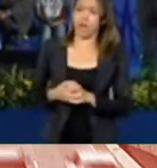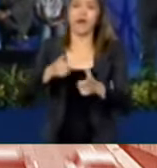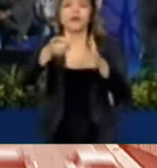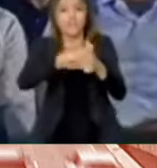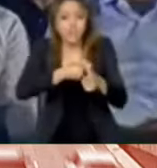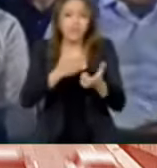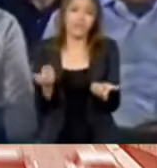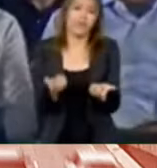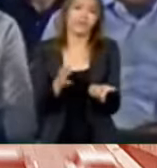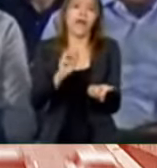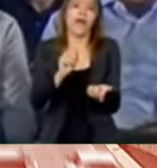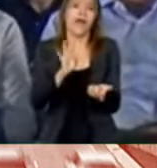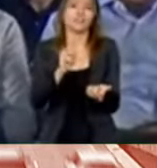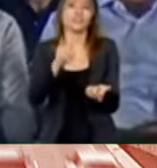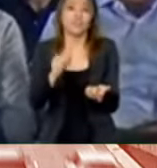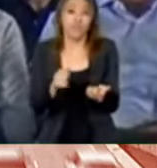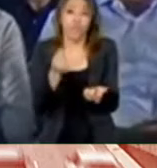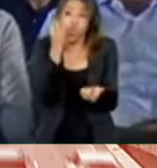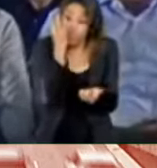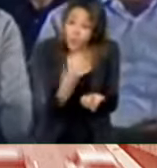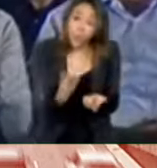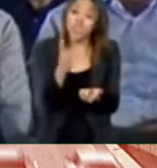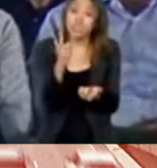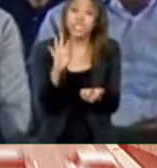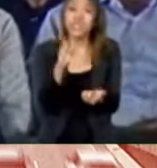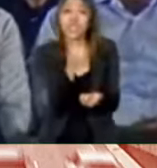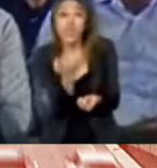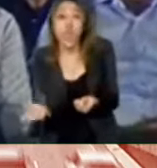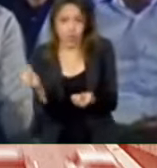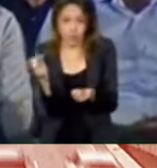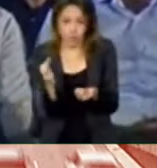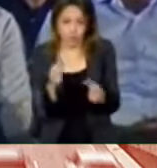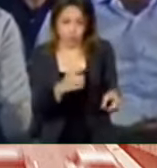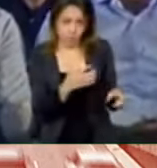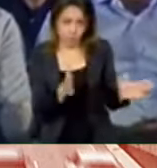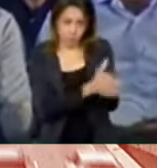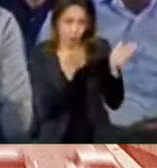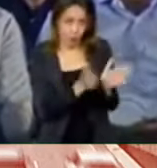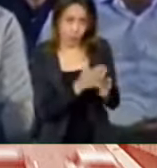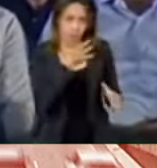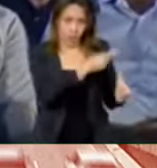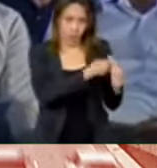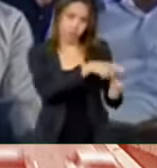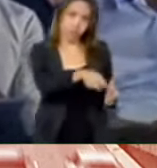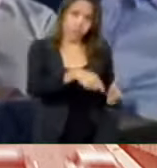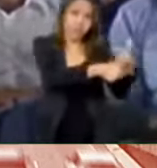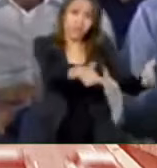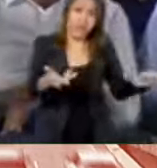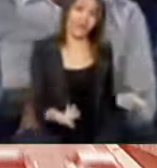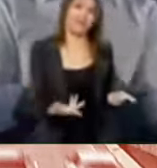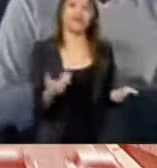que é acossado por todos os lados, né? Mas é isso, é o Lula estadista. Lula estadista. Diz que essa cena